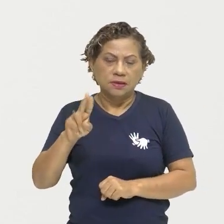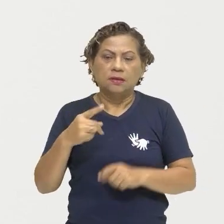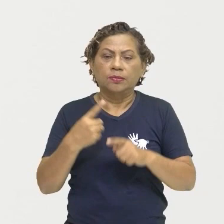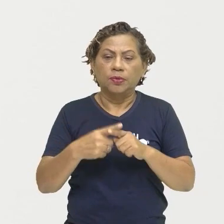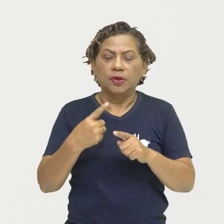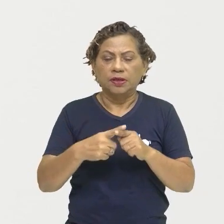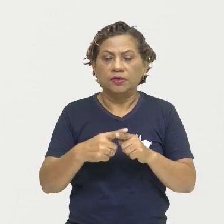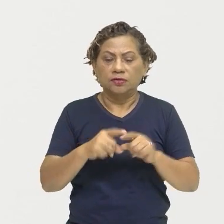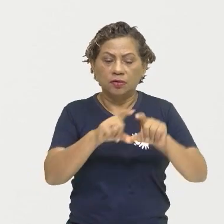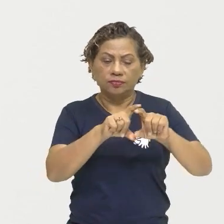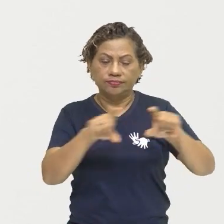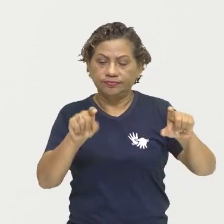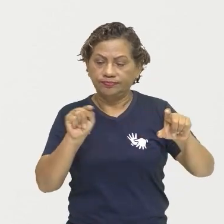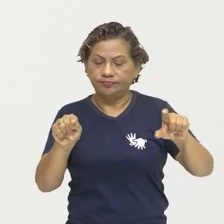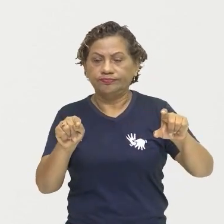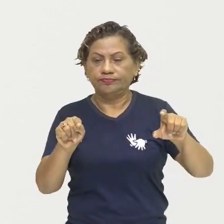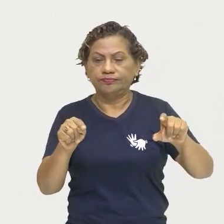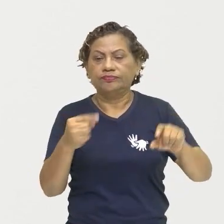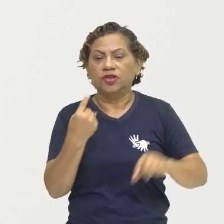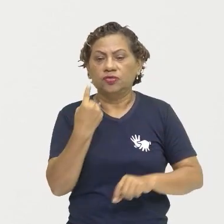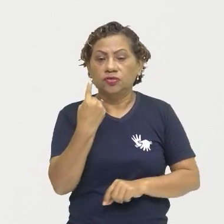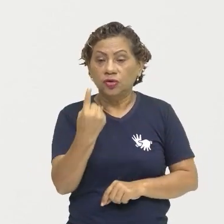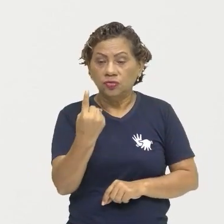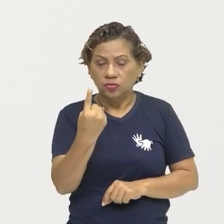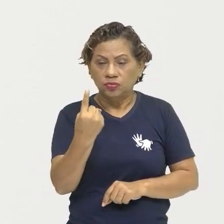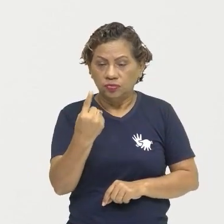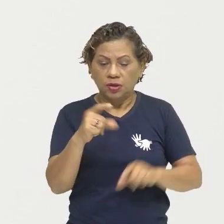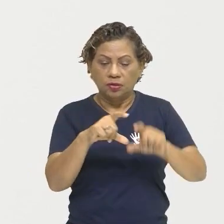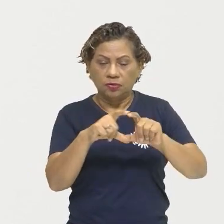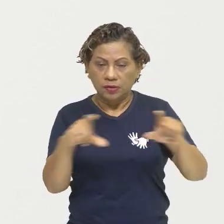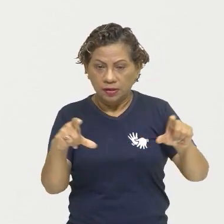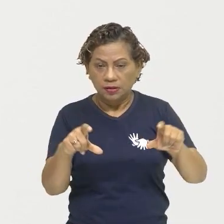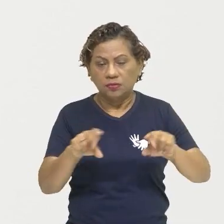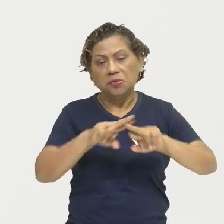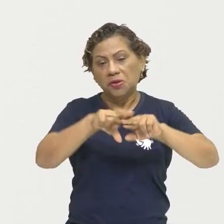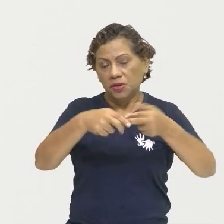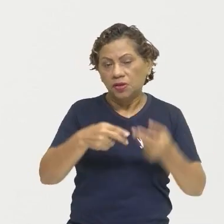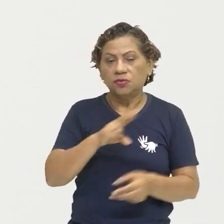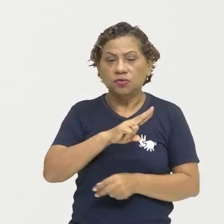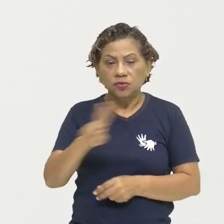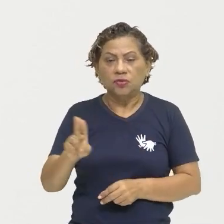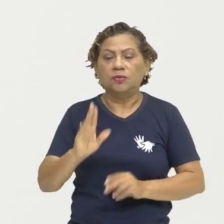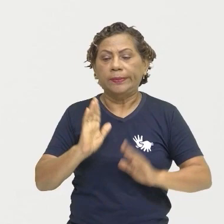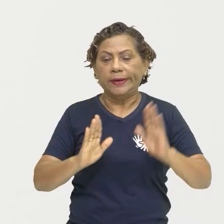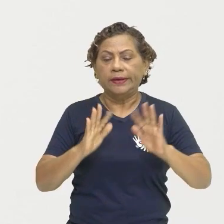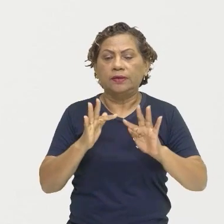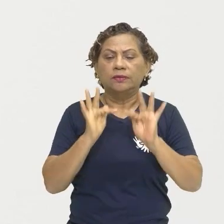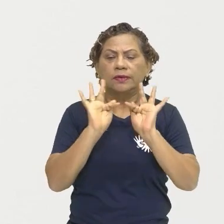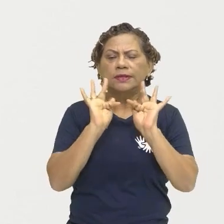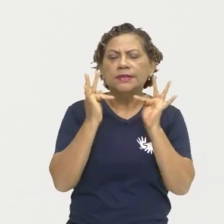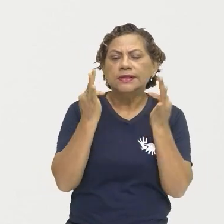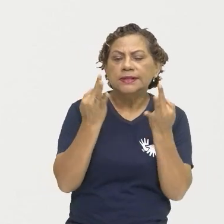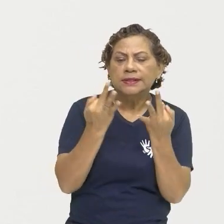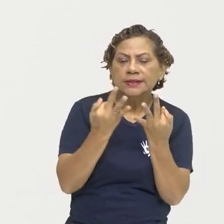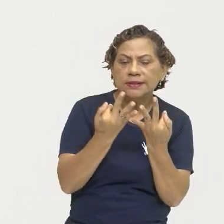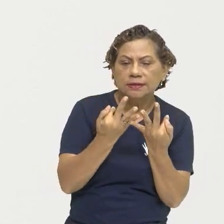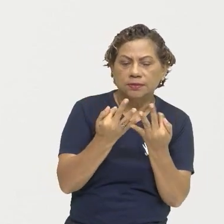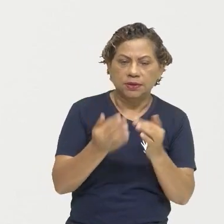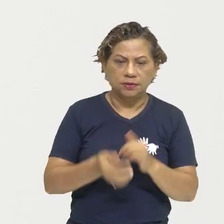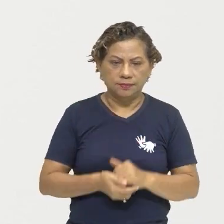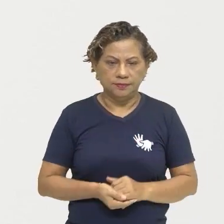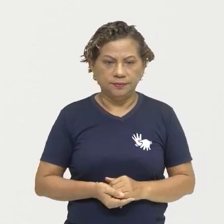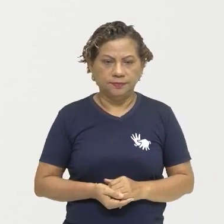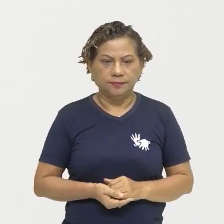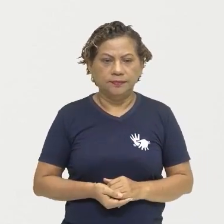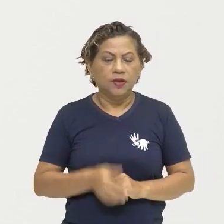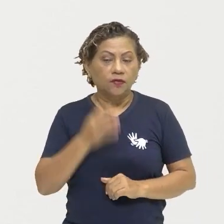única oração chamada oração absoluta. Agora vamos para analisar o exemplo em que eu tenho vários verbos,